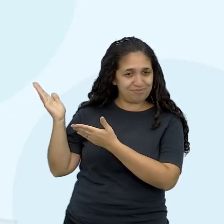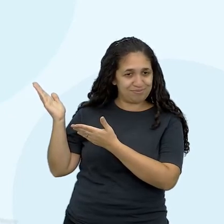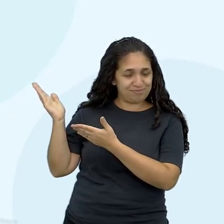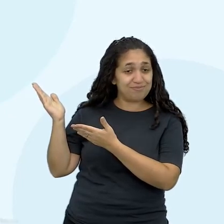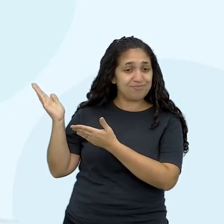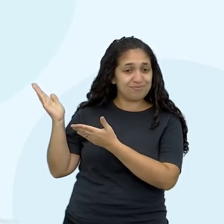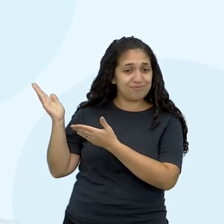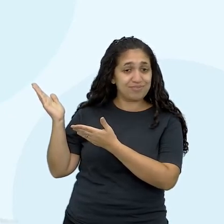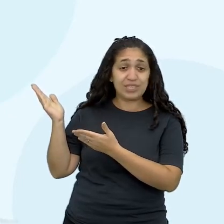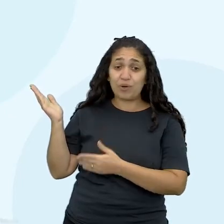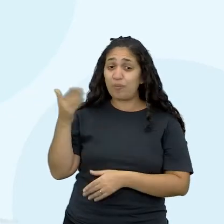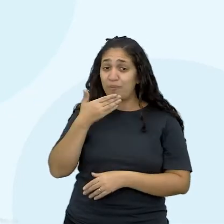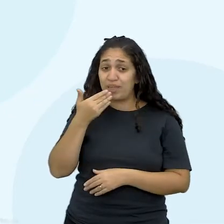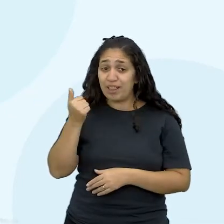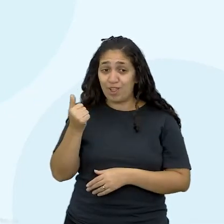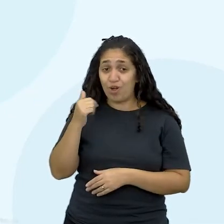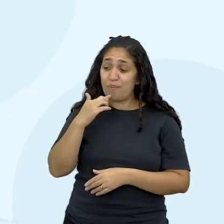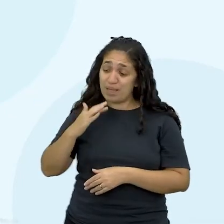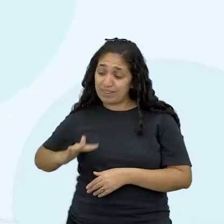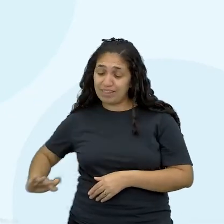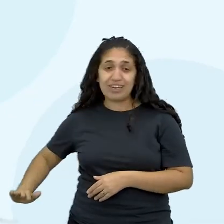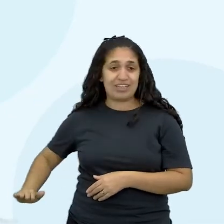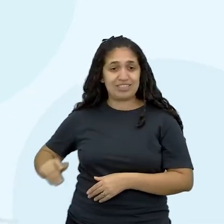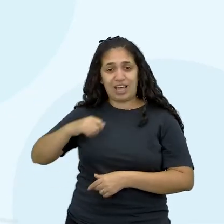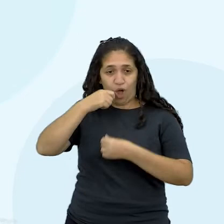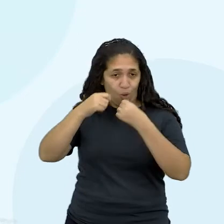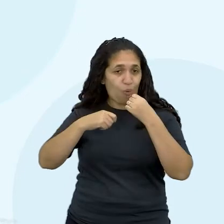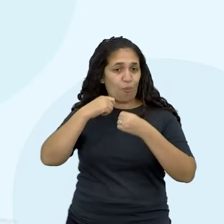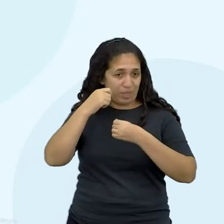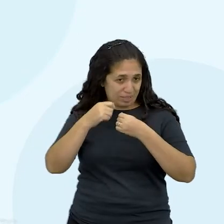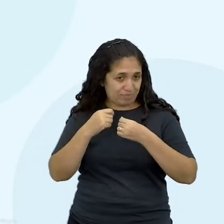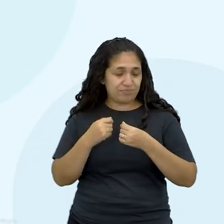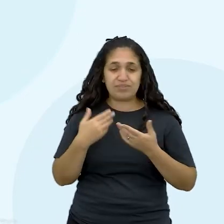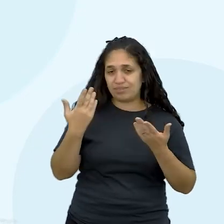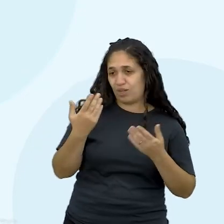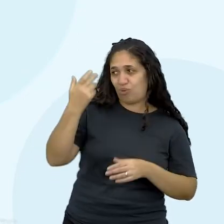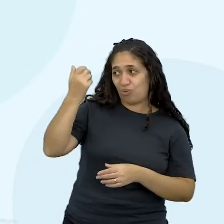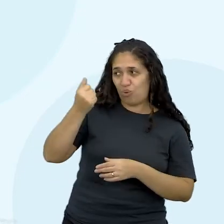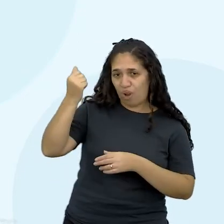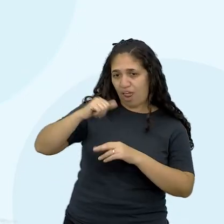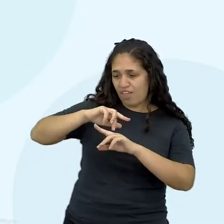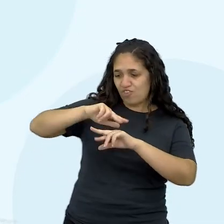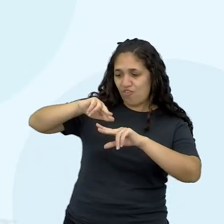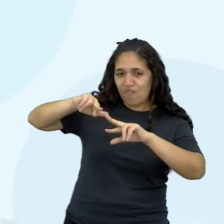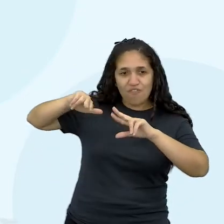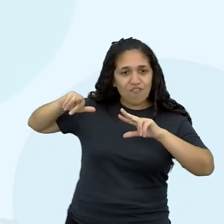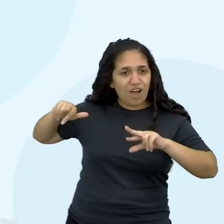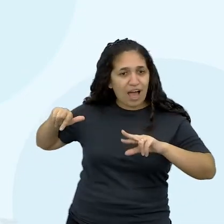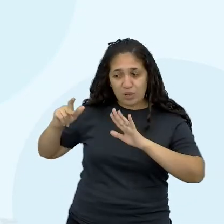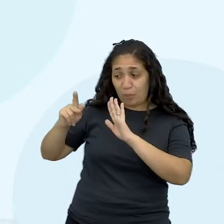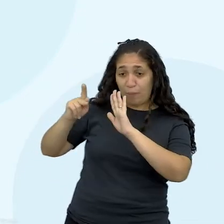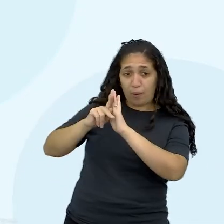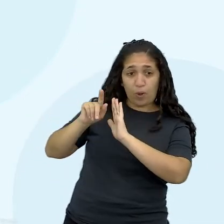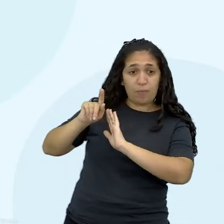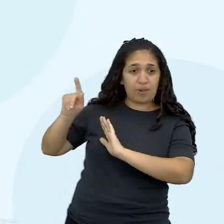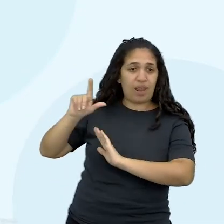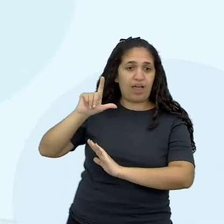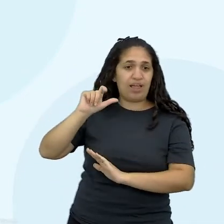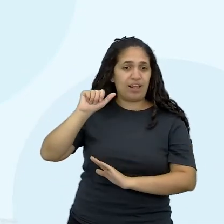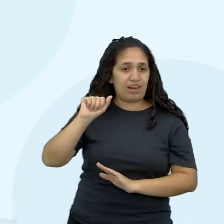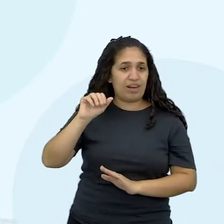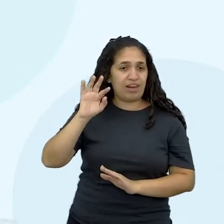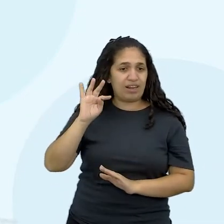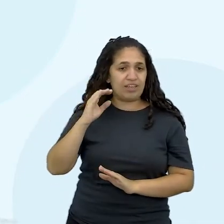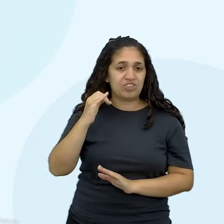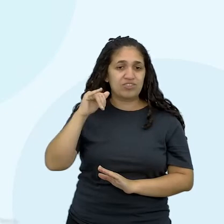o ideal para consumo dessas crianças. Tudo que é derivado do leite ou nos produtos aí que tem laticínios, a